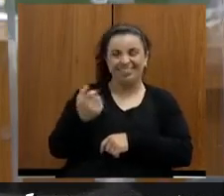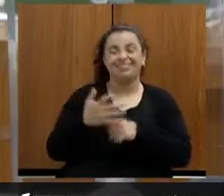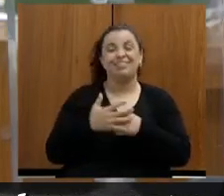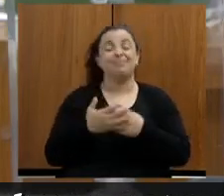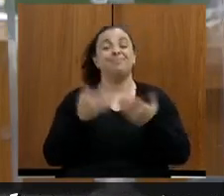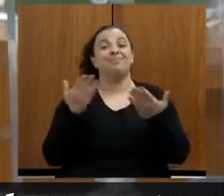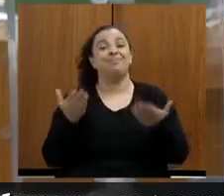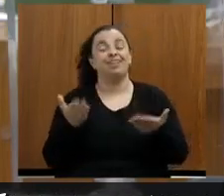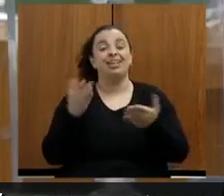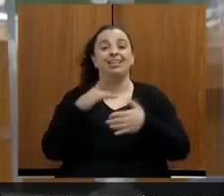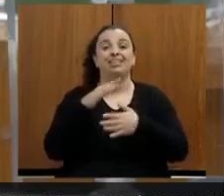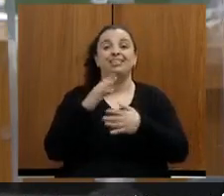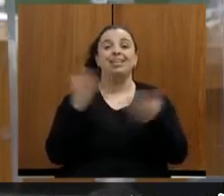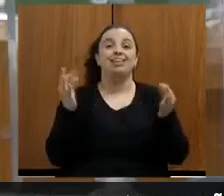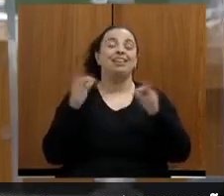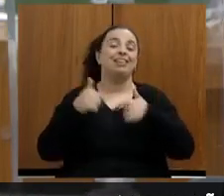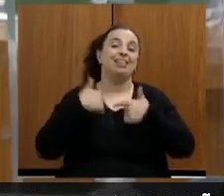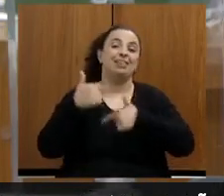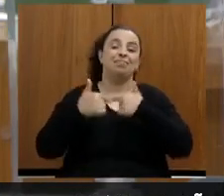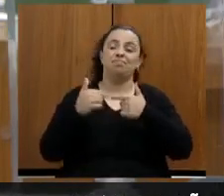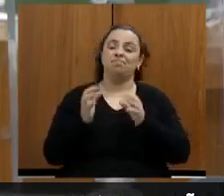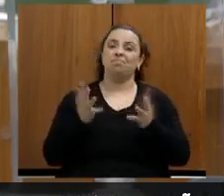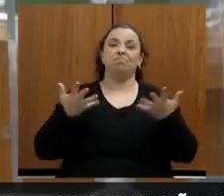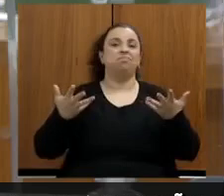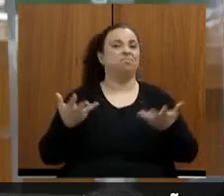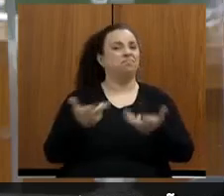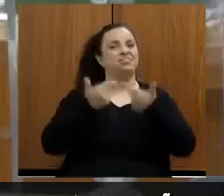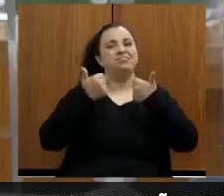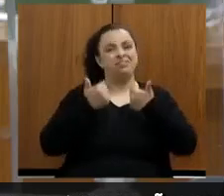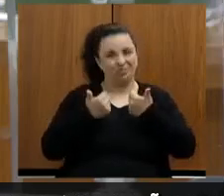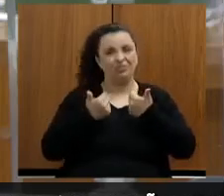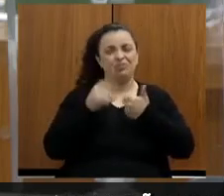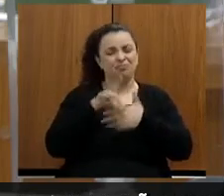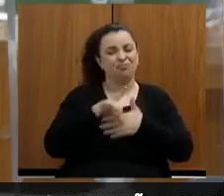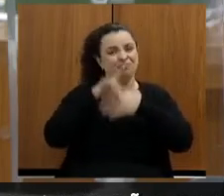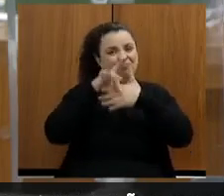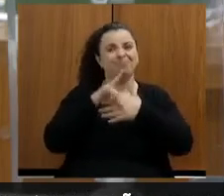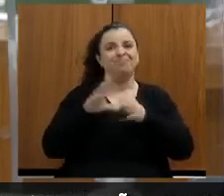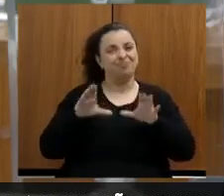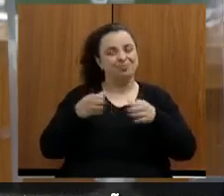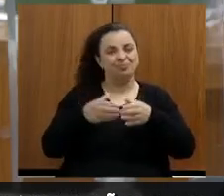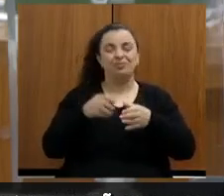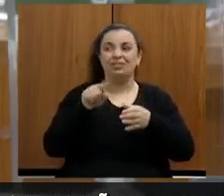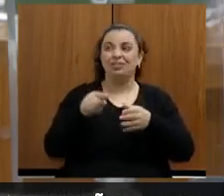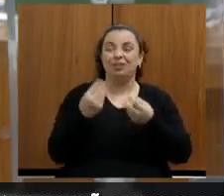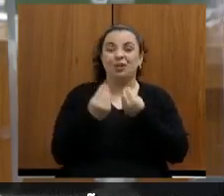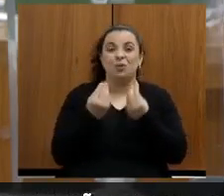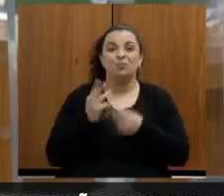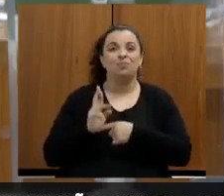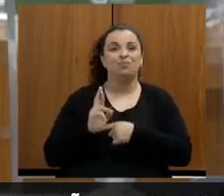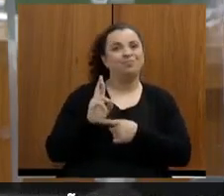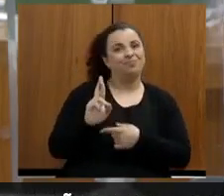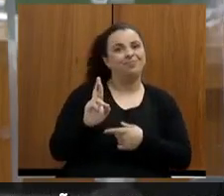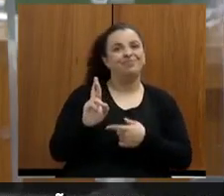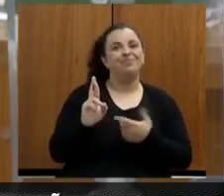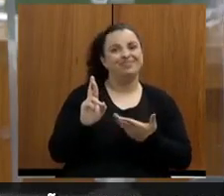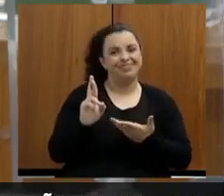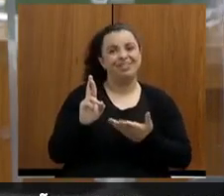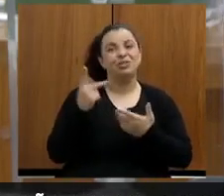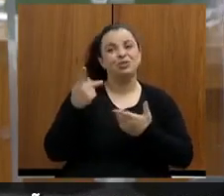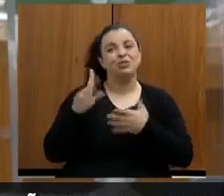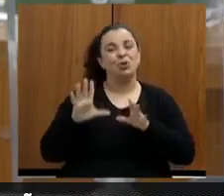esse trabalho Fantástico que ele faz frente a comissão EA forma como ele representa a